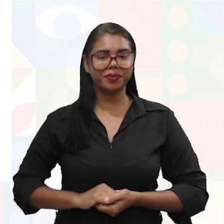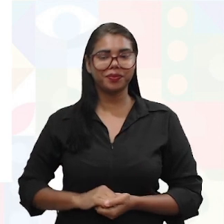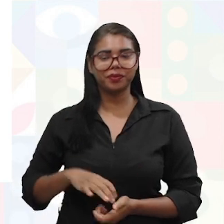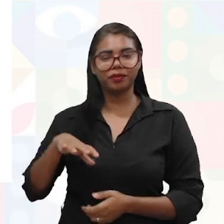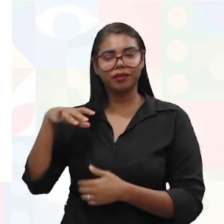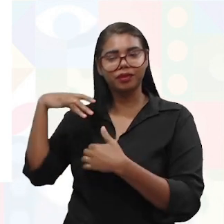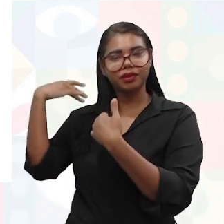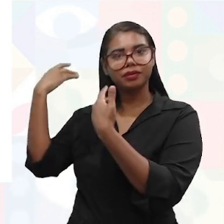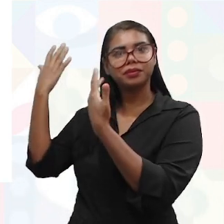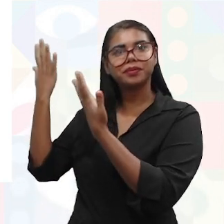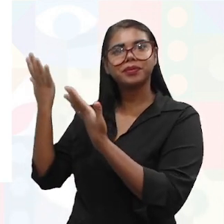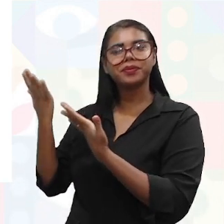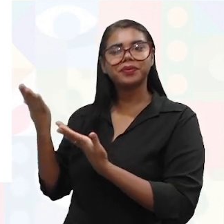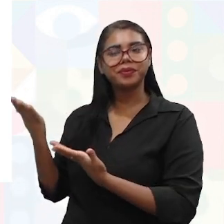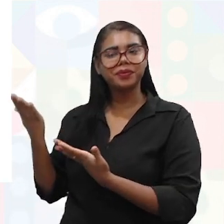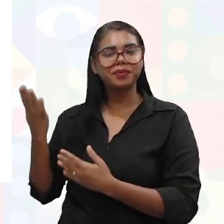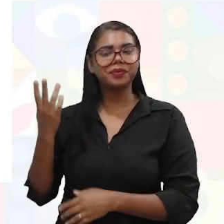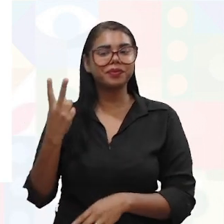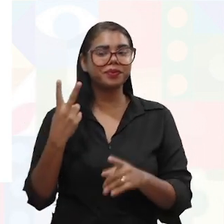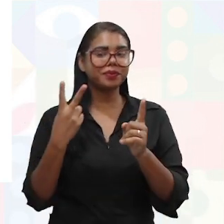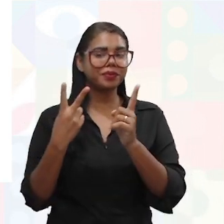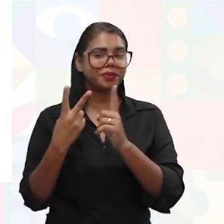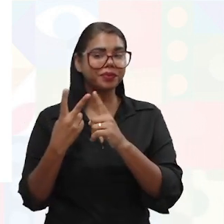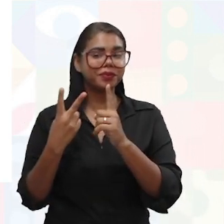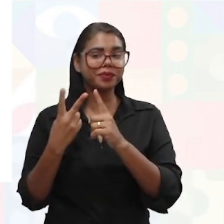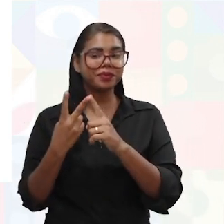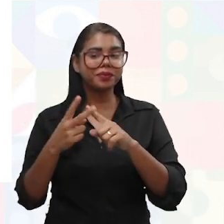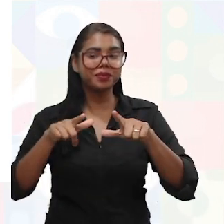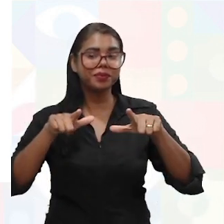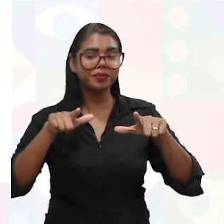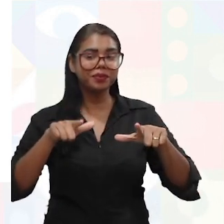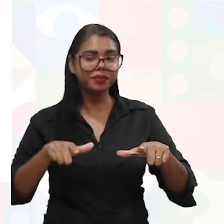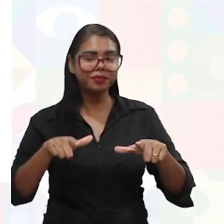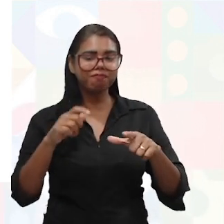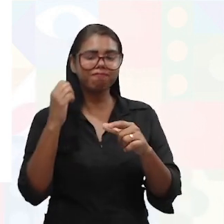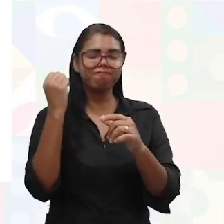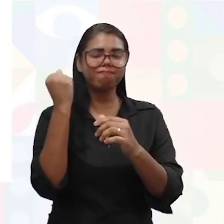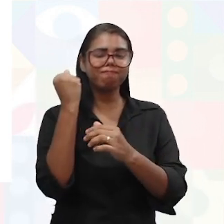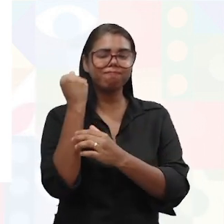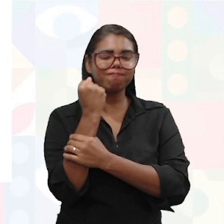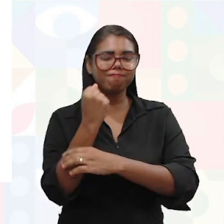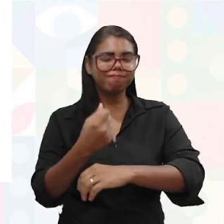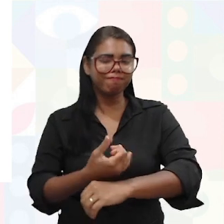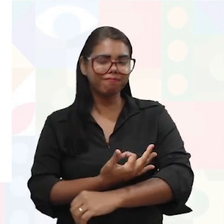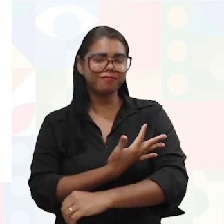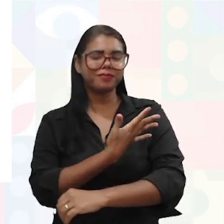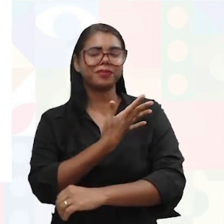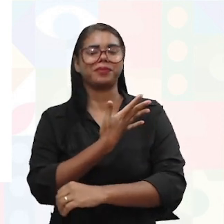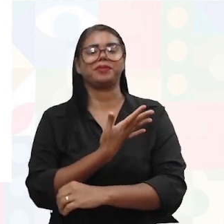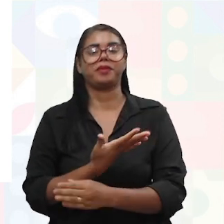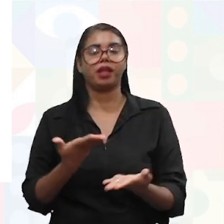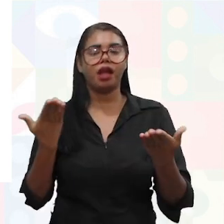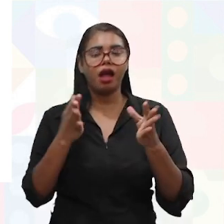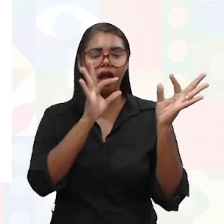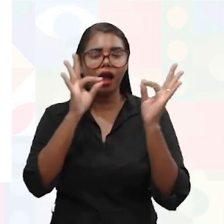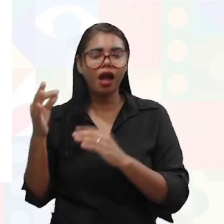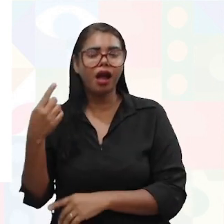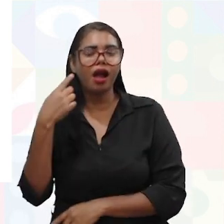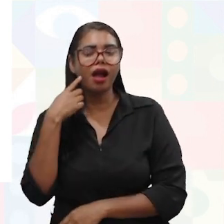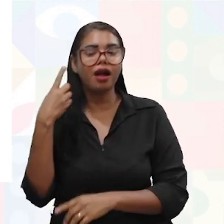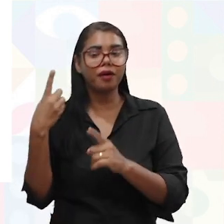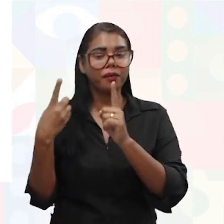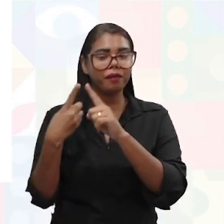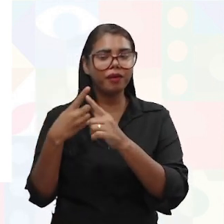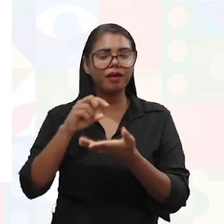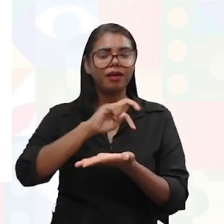bom a unidade dois vai tratar do ambiente laboral seguro emocionalmente a gente viu na unidade um